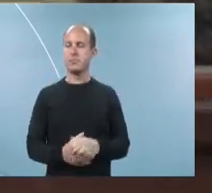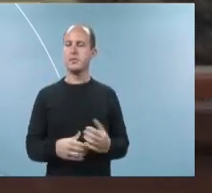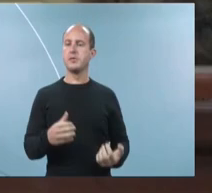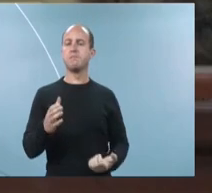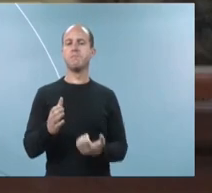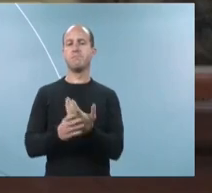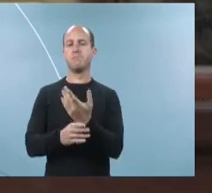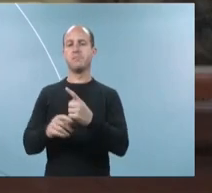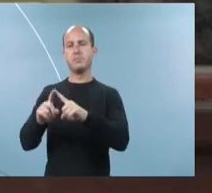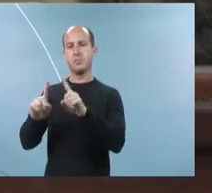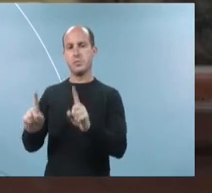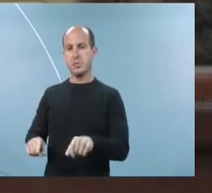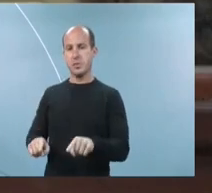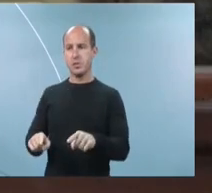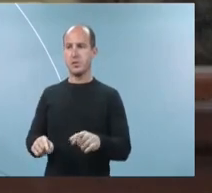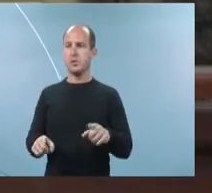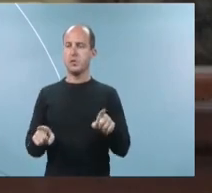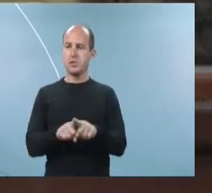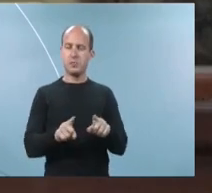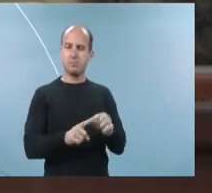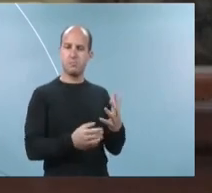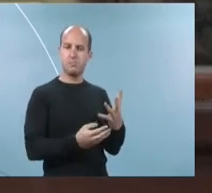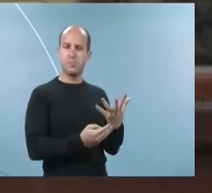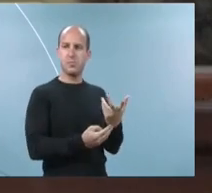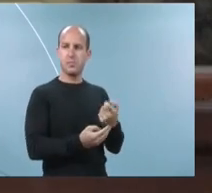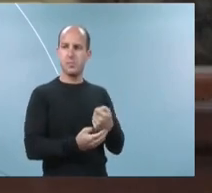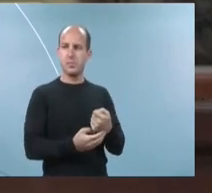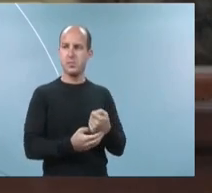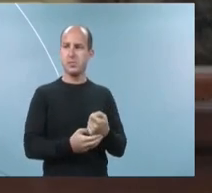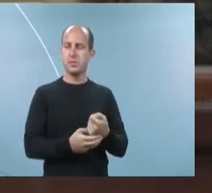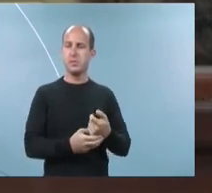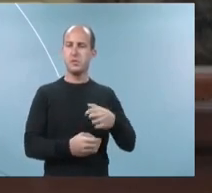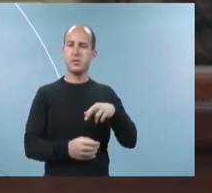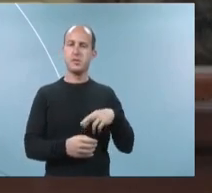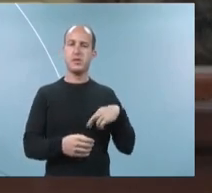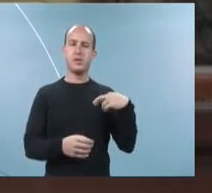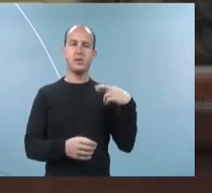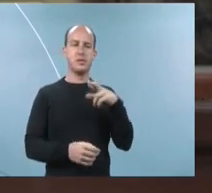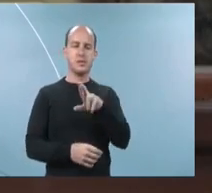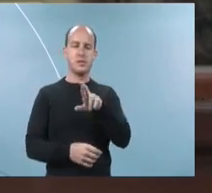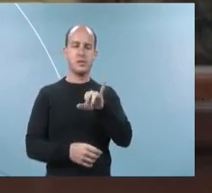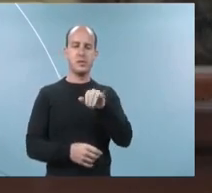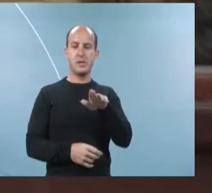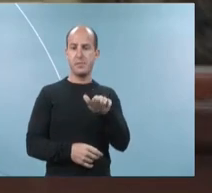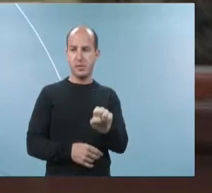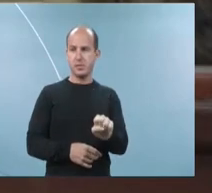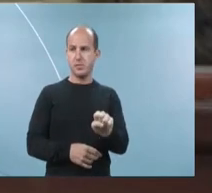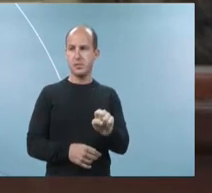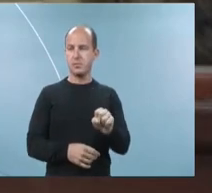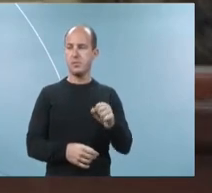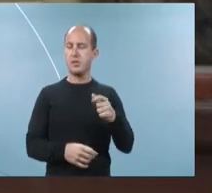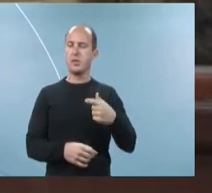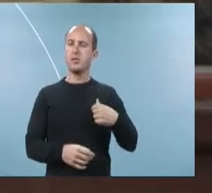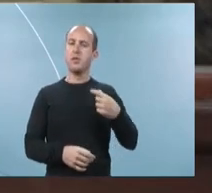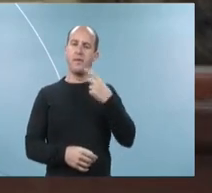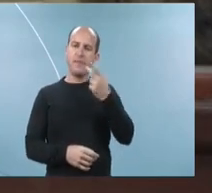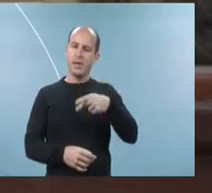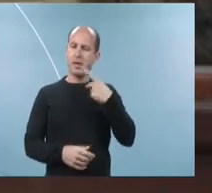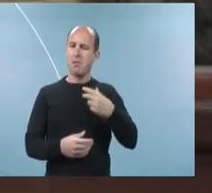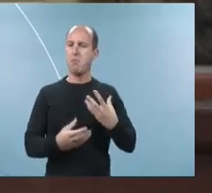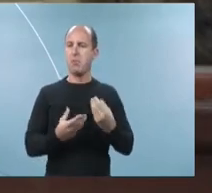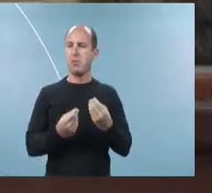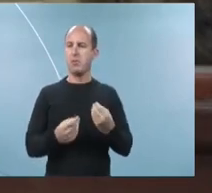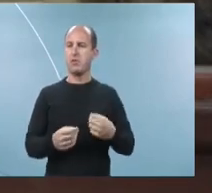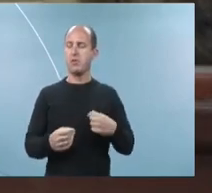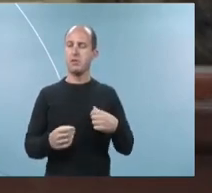iniciativa. Eu também sou artesã das rimas, né? Uma forma... Para não se prolongar demais aqui, então